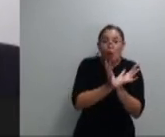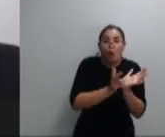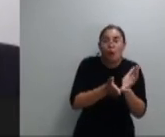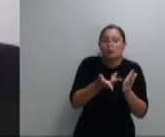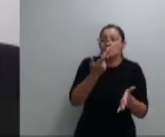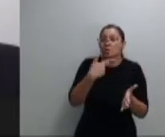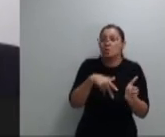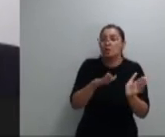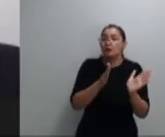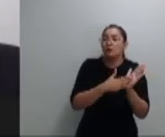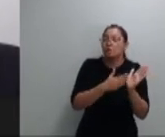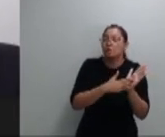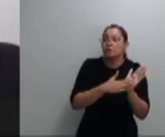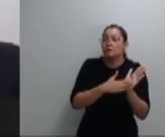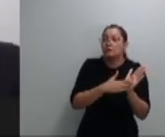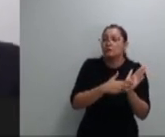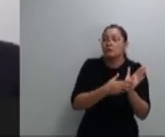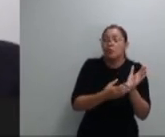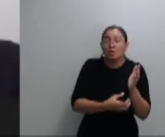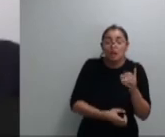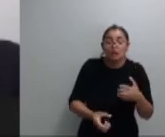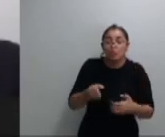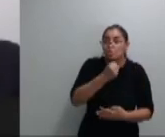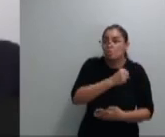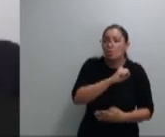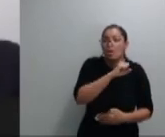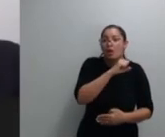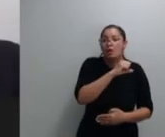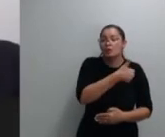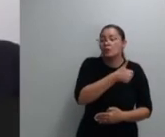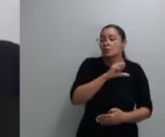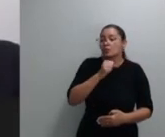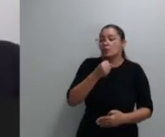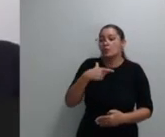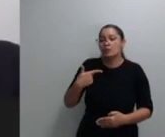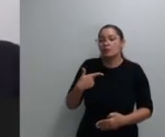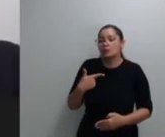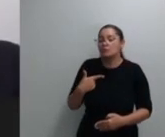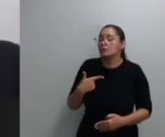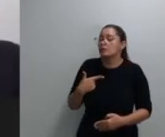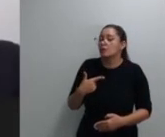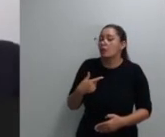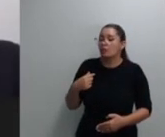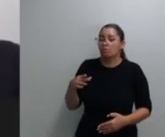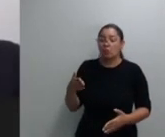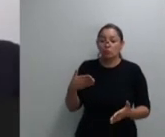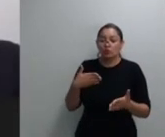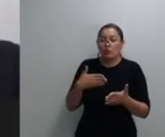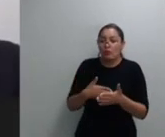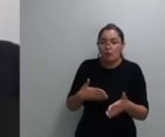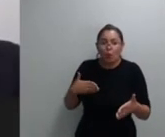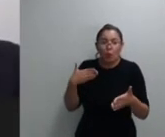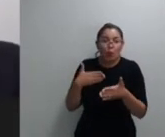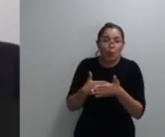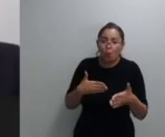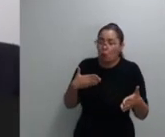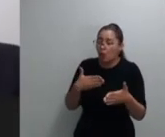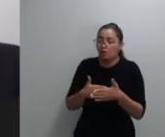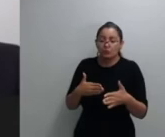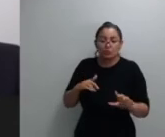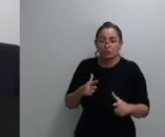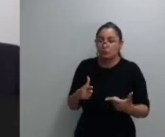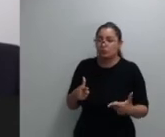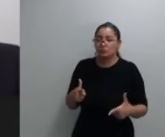súmula 182 na medida em que como mencionado não houve um combate frontal a